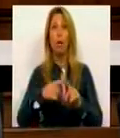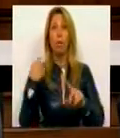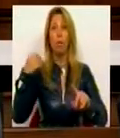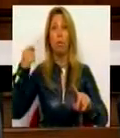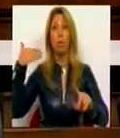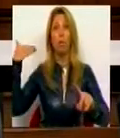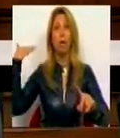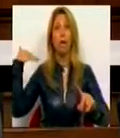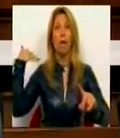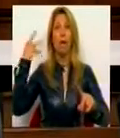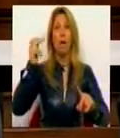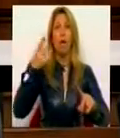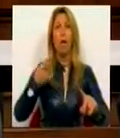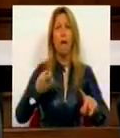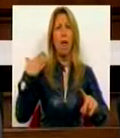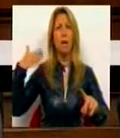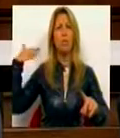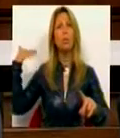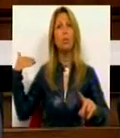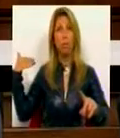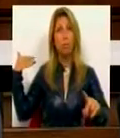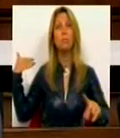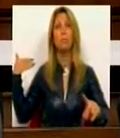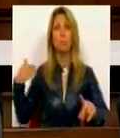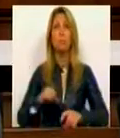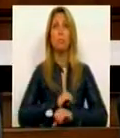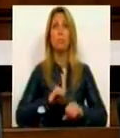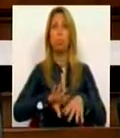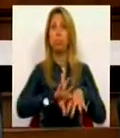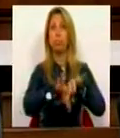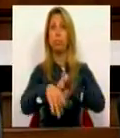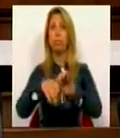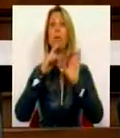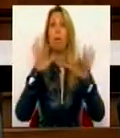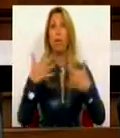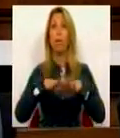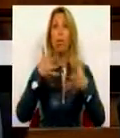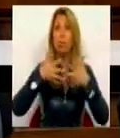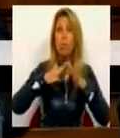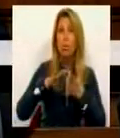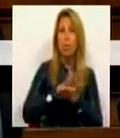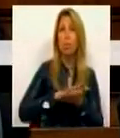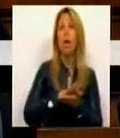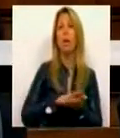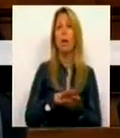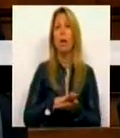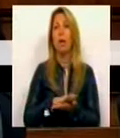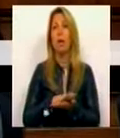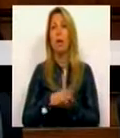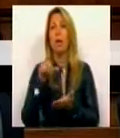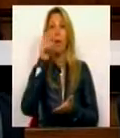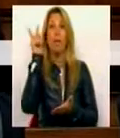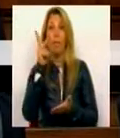menos 9 anos, podem ter consequências incalculáveis do ponto de vista das infraestruturas e da própria